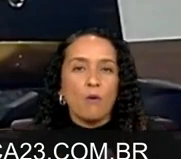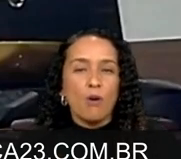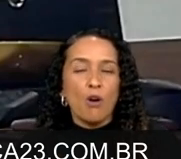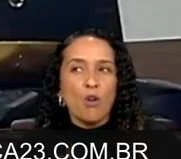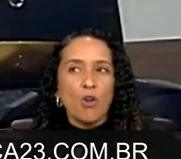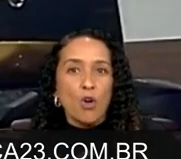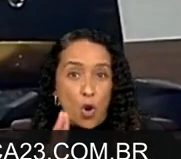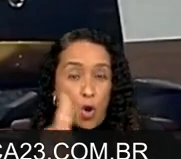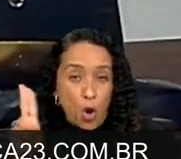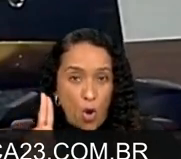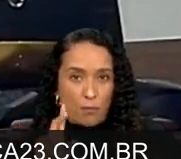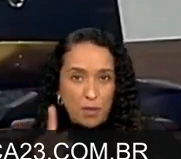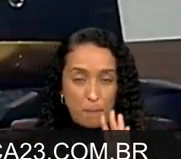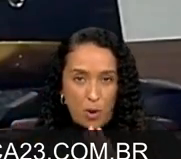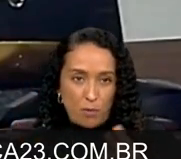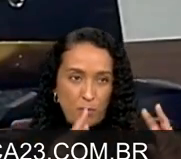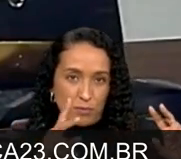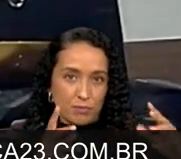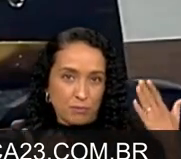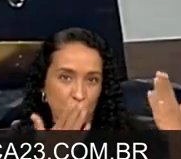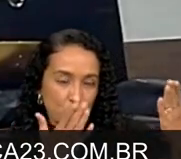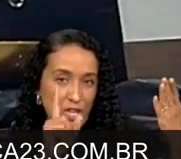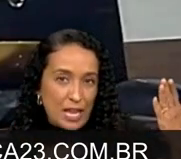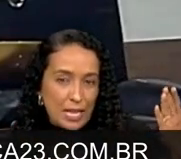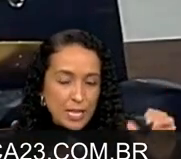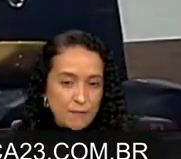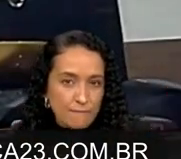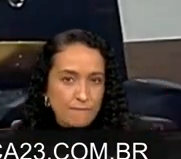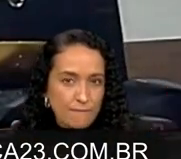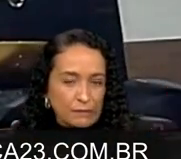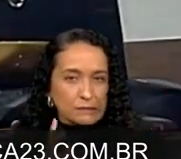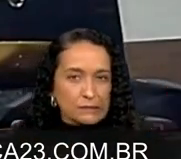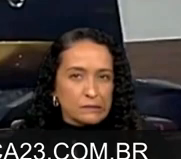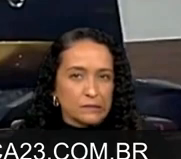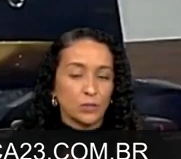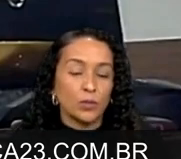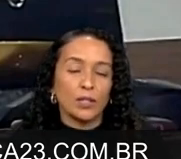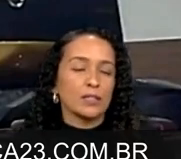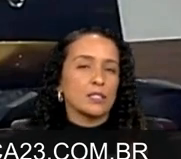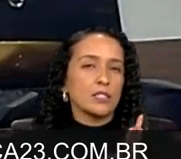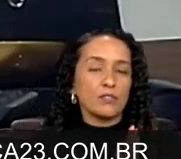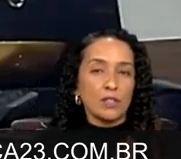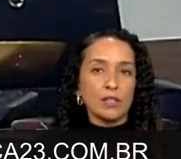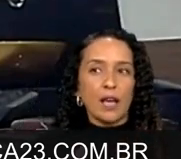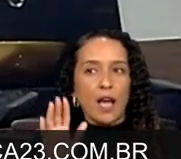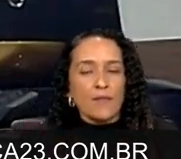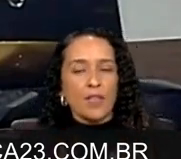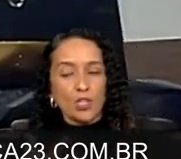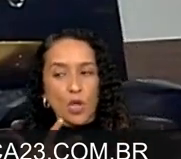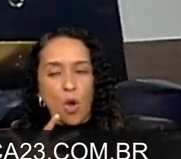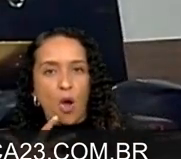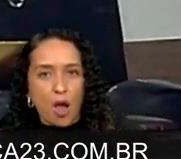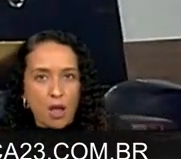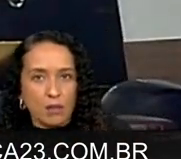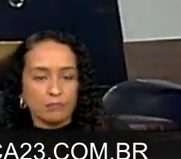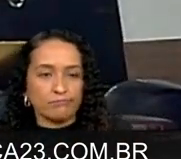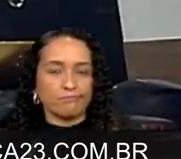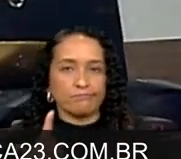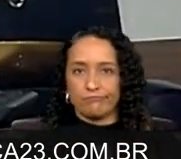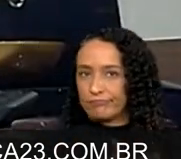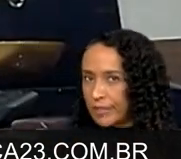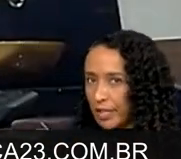chama na psicologia de reforço intermitente. O que é isso? Uma hora eu tenho ganho, outra hora eu não tenho,